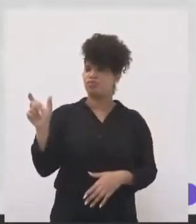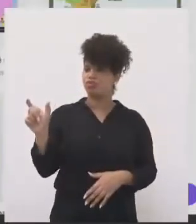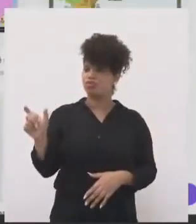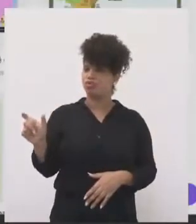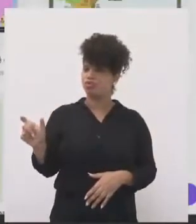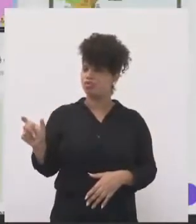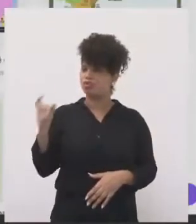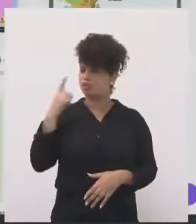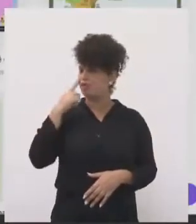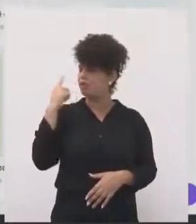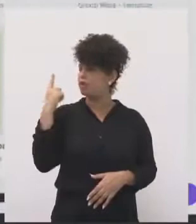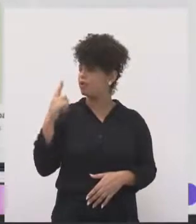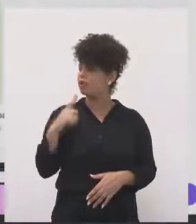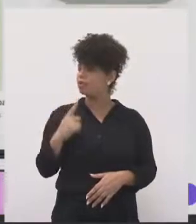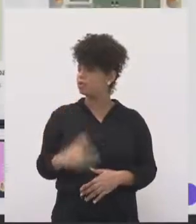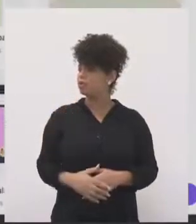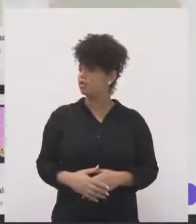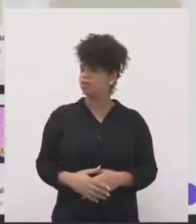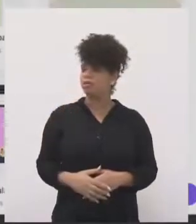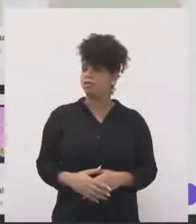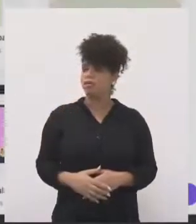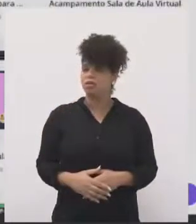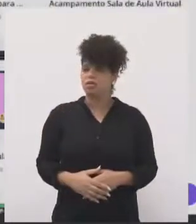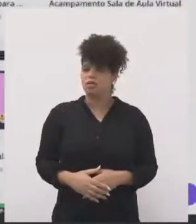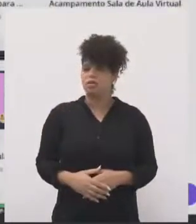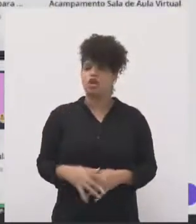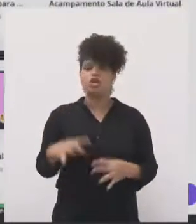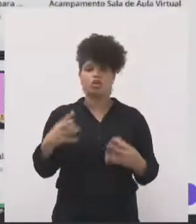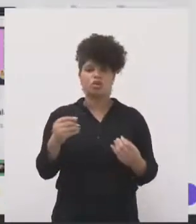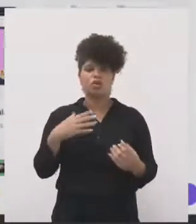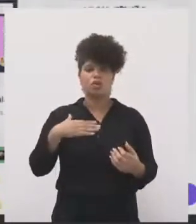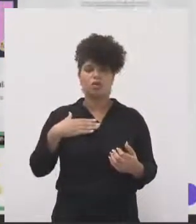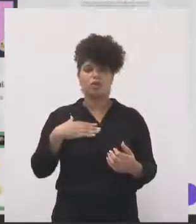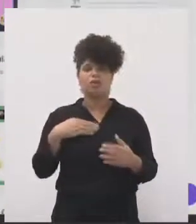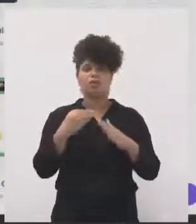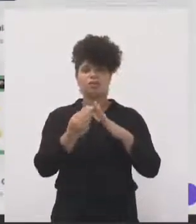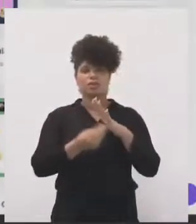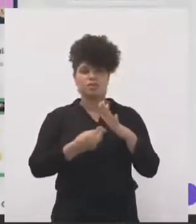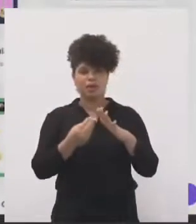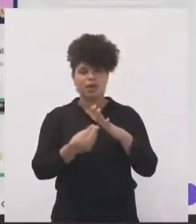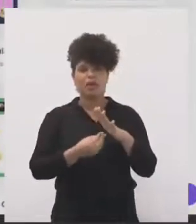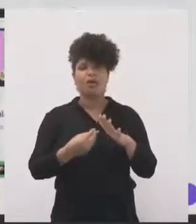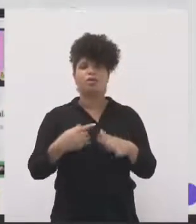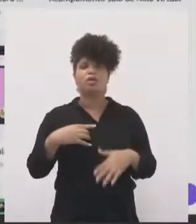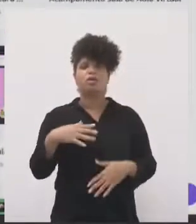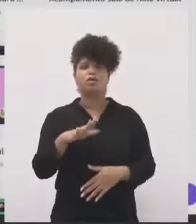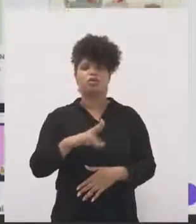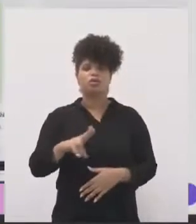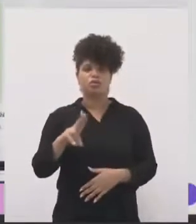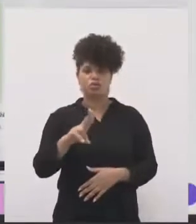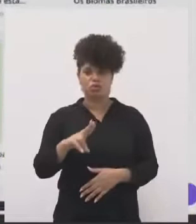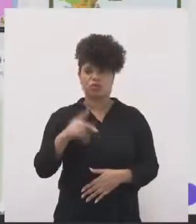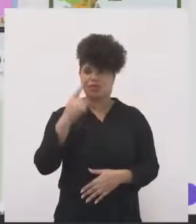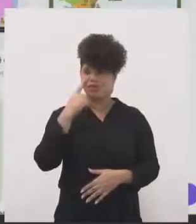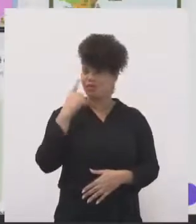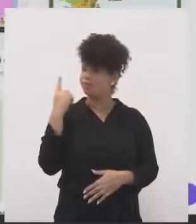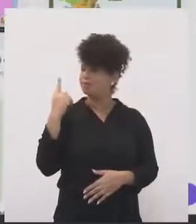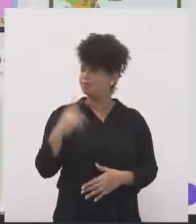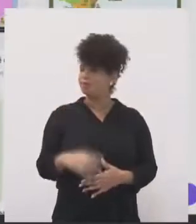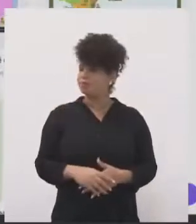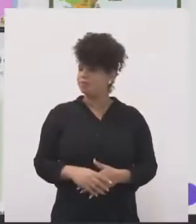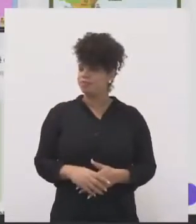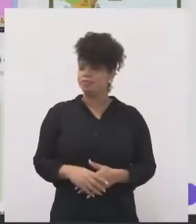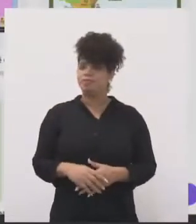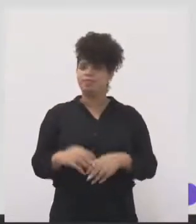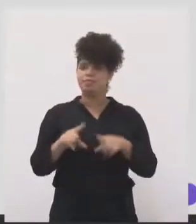os meus designs, então aqui vai estar guardado todos os meus designs, todos os modelinhos que eu estiver trabalhando vão estar aqui. Os